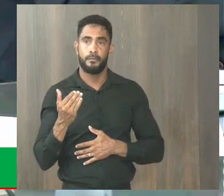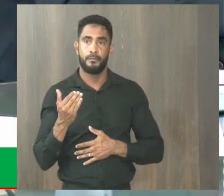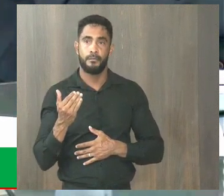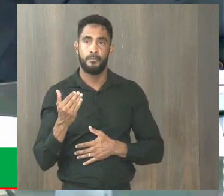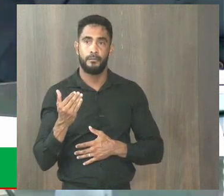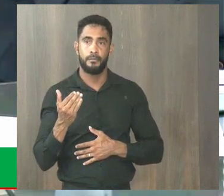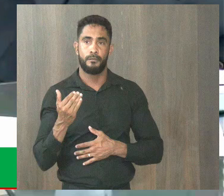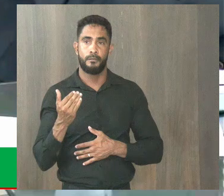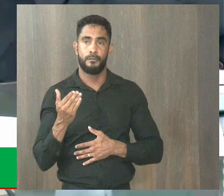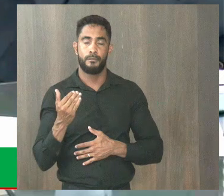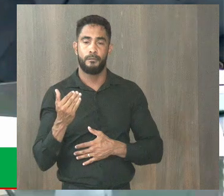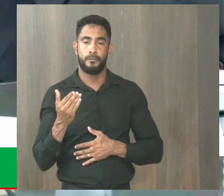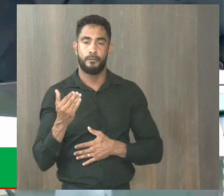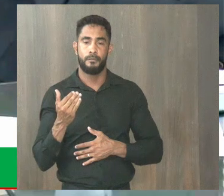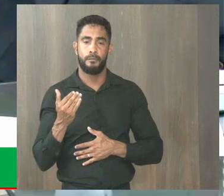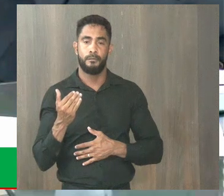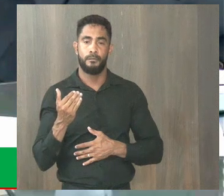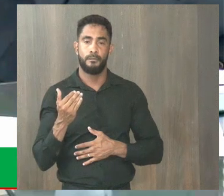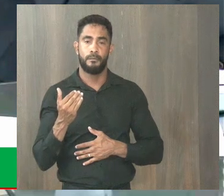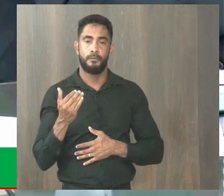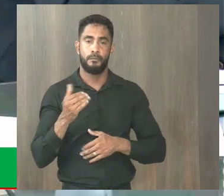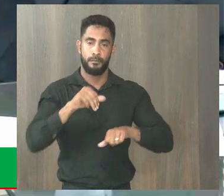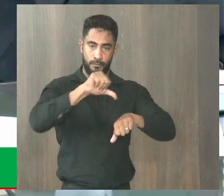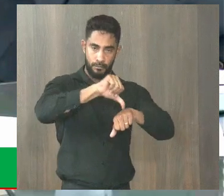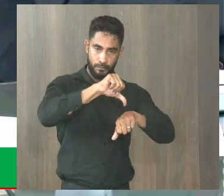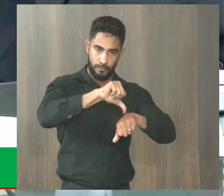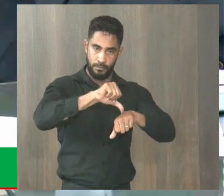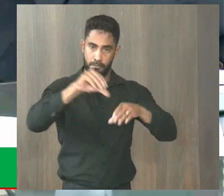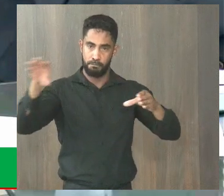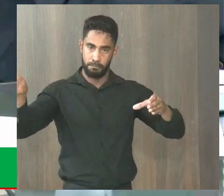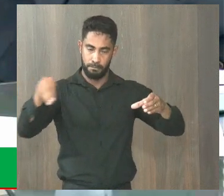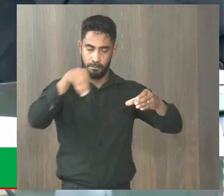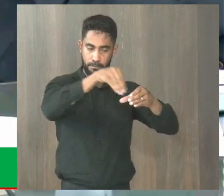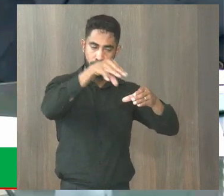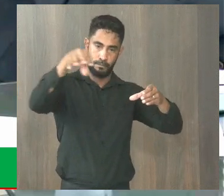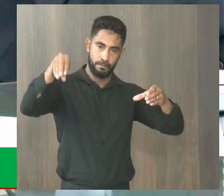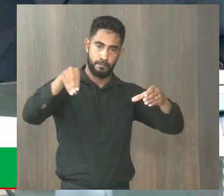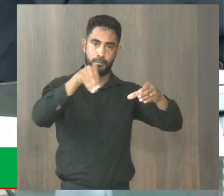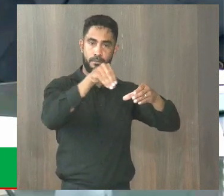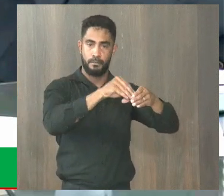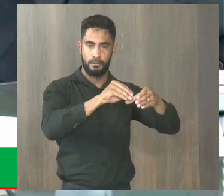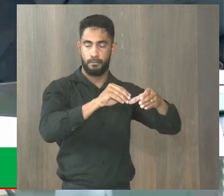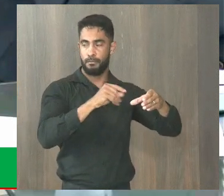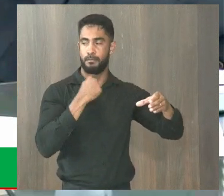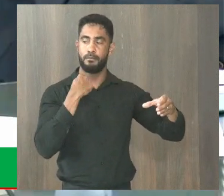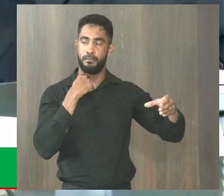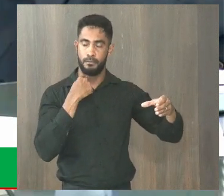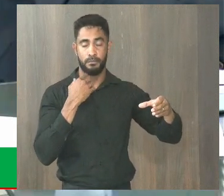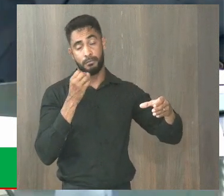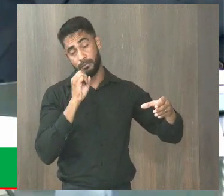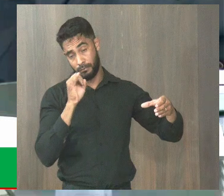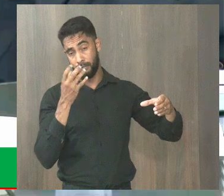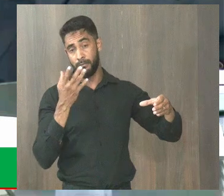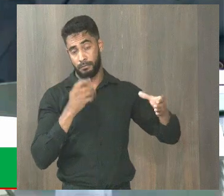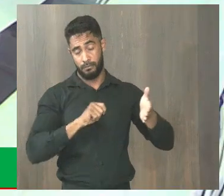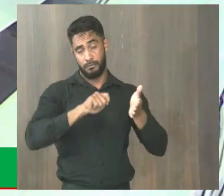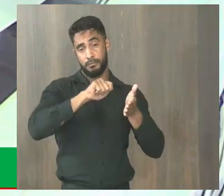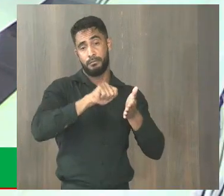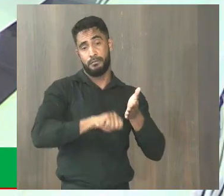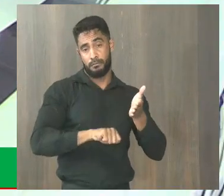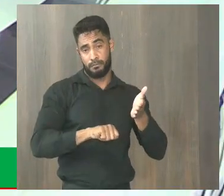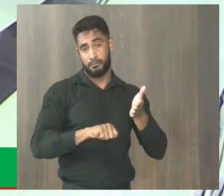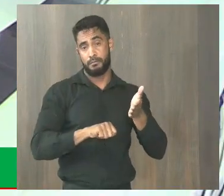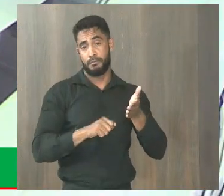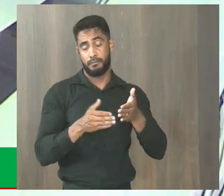esse ponto, né, da coleta de lixo aí. Eu acho que o senhor também quiser até assinar um requerimento meu aqui para reforçar, pedindo ao